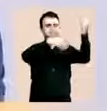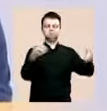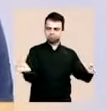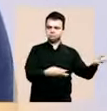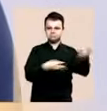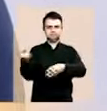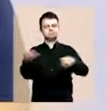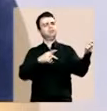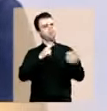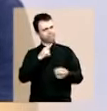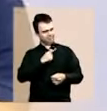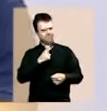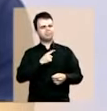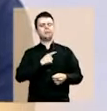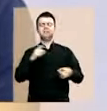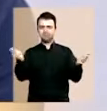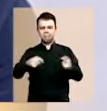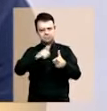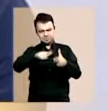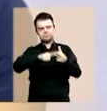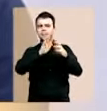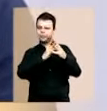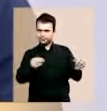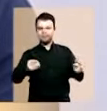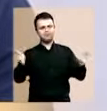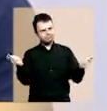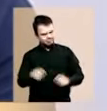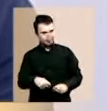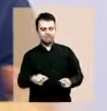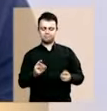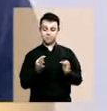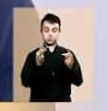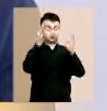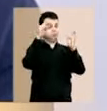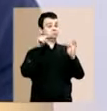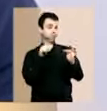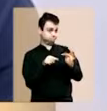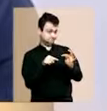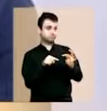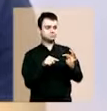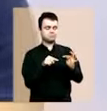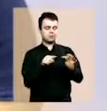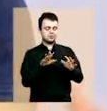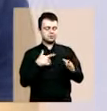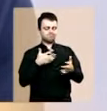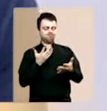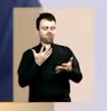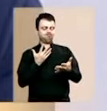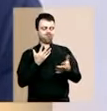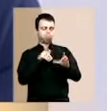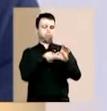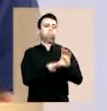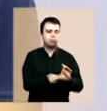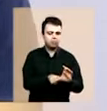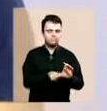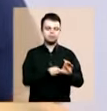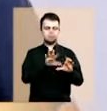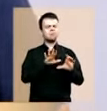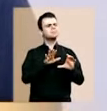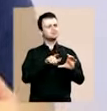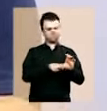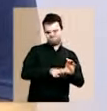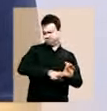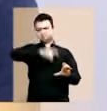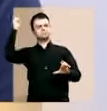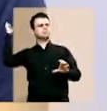a todo tempo a gente tem mecanismos para solucionar. Quer dizer, por um lado, a tecnologia às vezes deixa a gente presa, mas por outro também é uma maneira